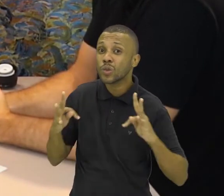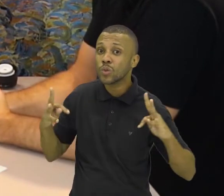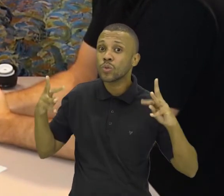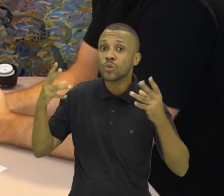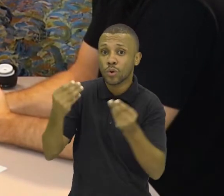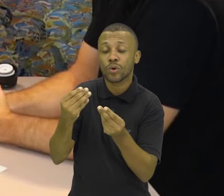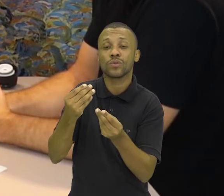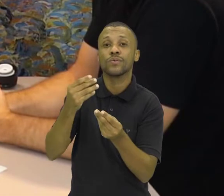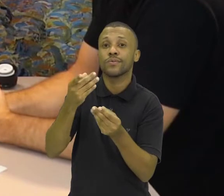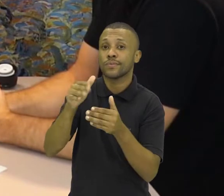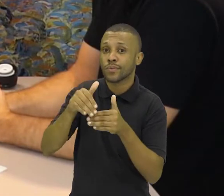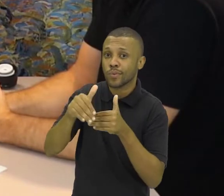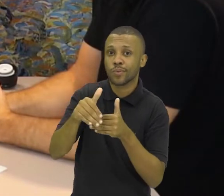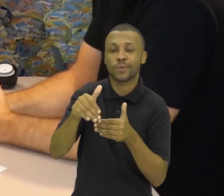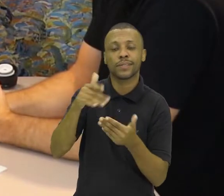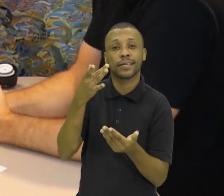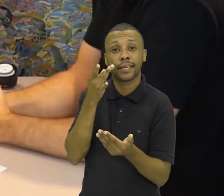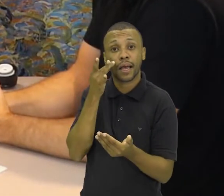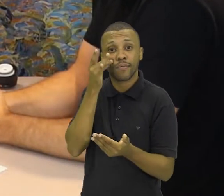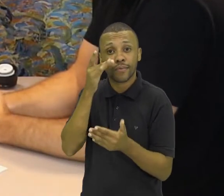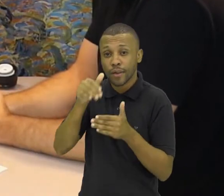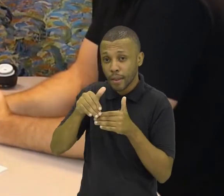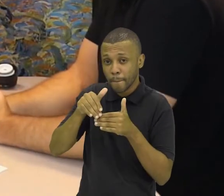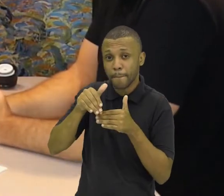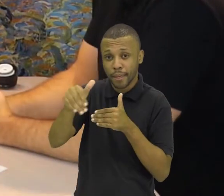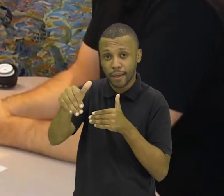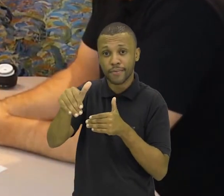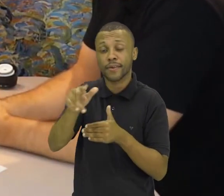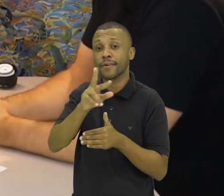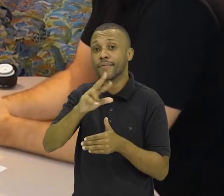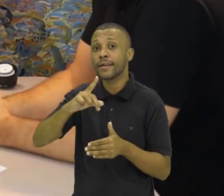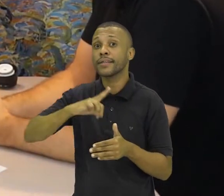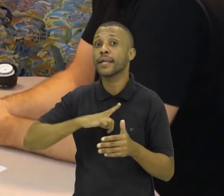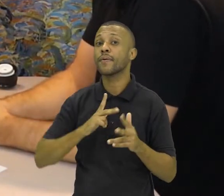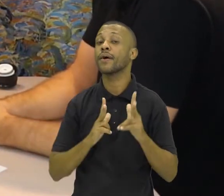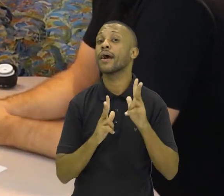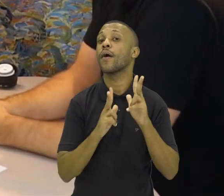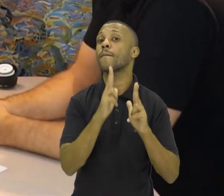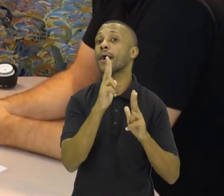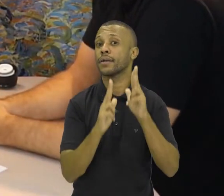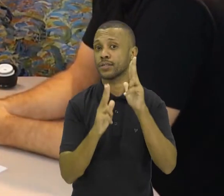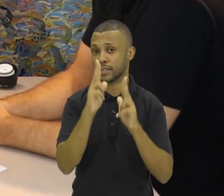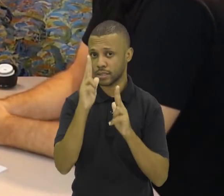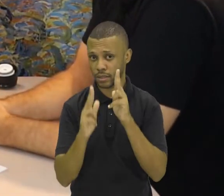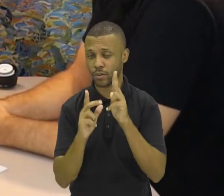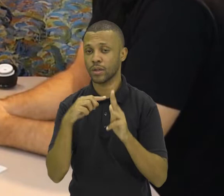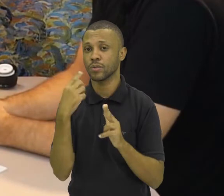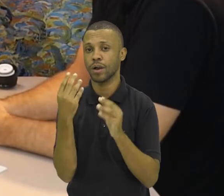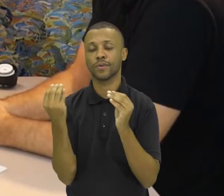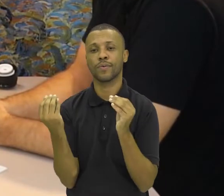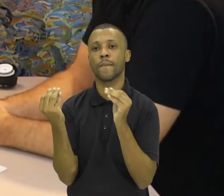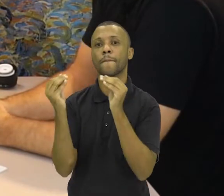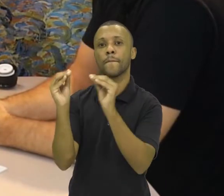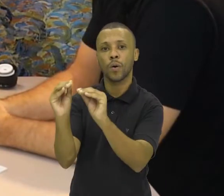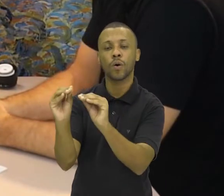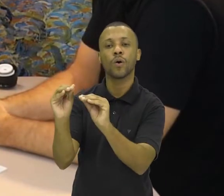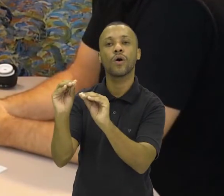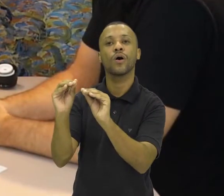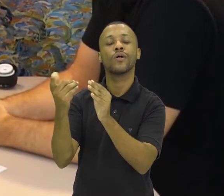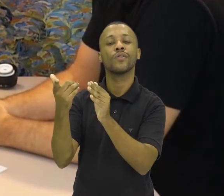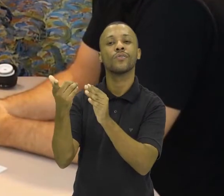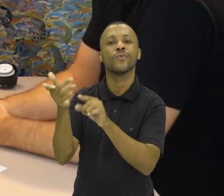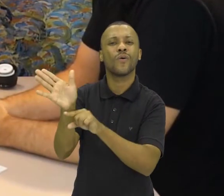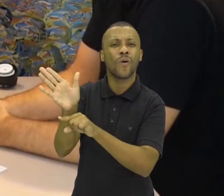eles, e ele ainda não está sendo feito ao vivo, mas em breve a gente pretende fazer ao vivo, todos eles são editados e